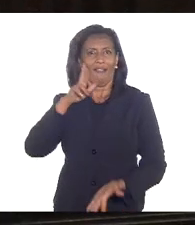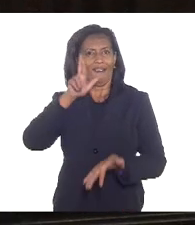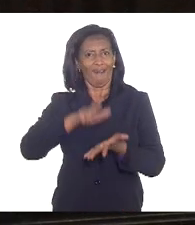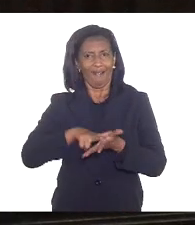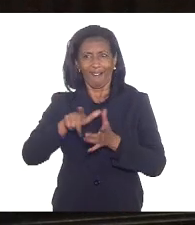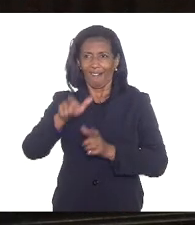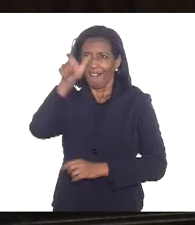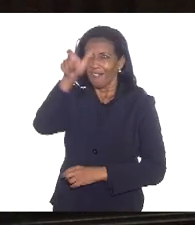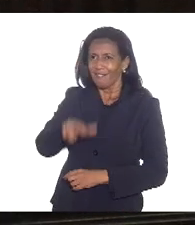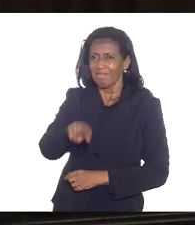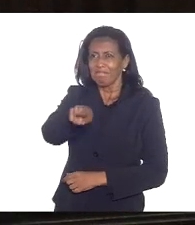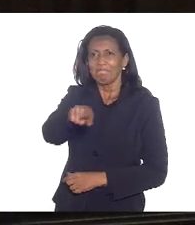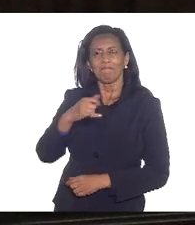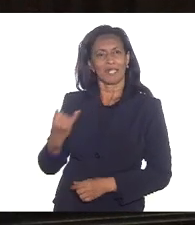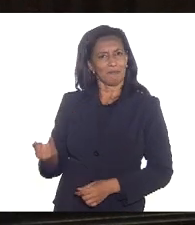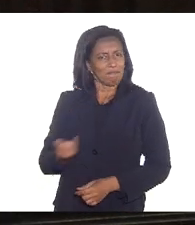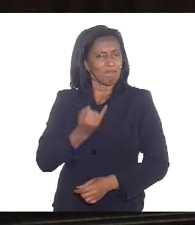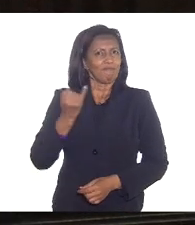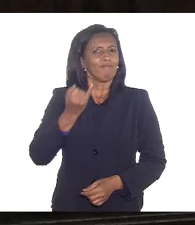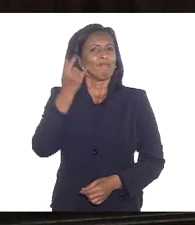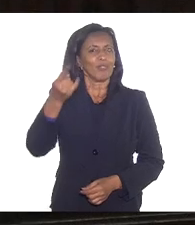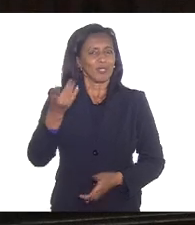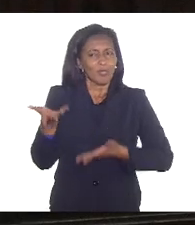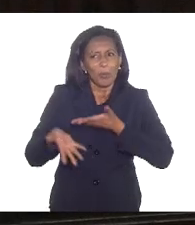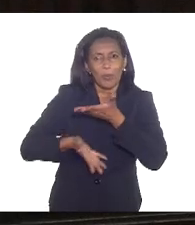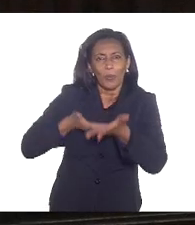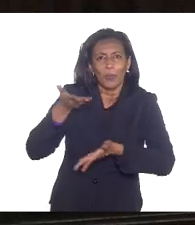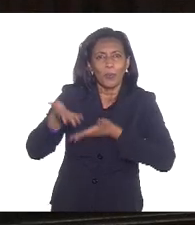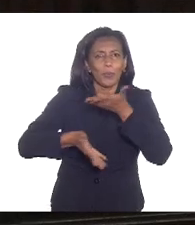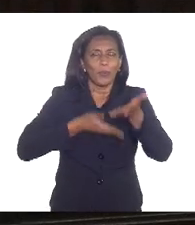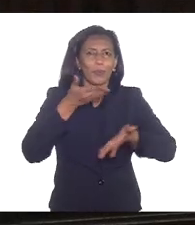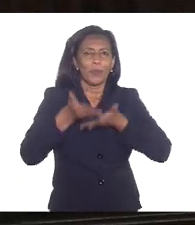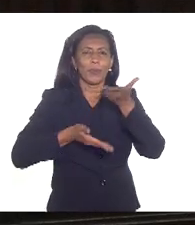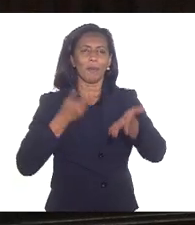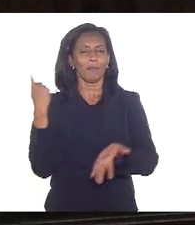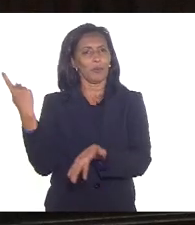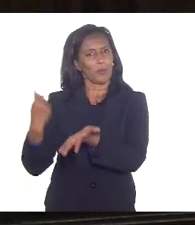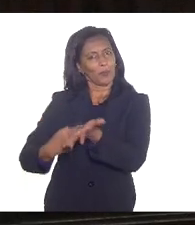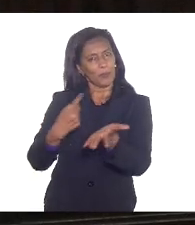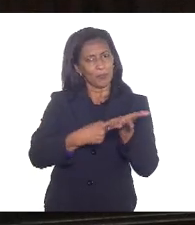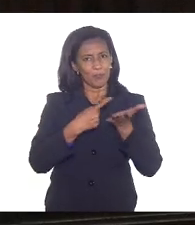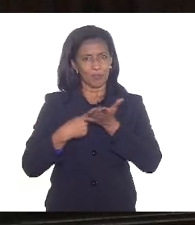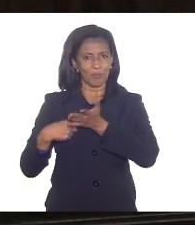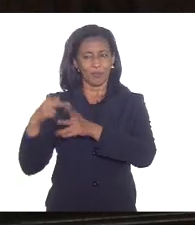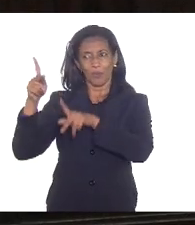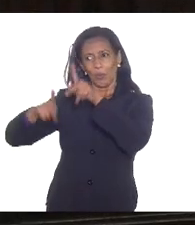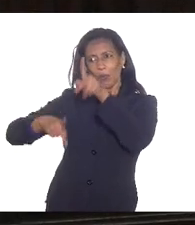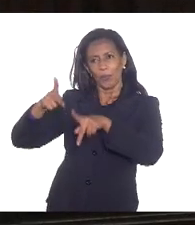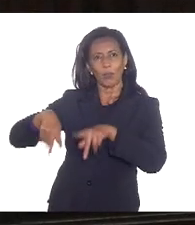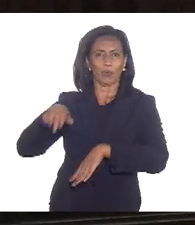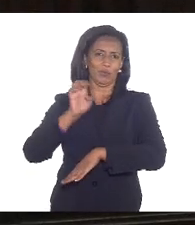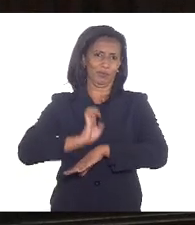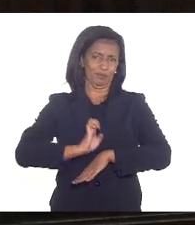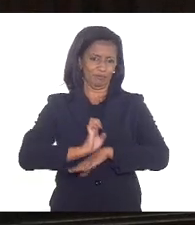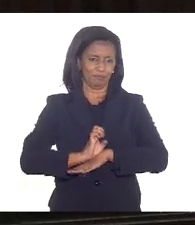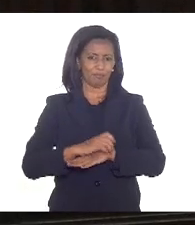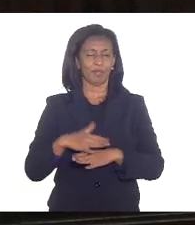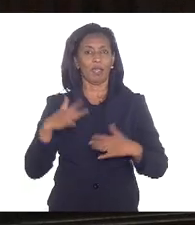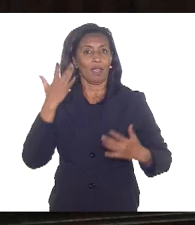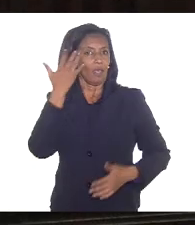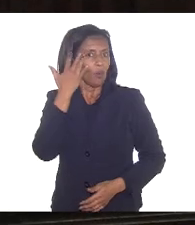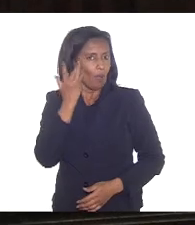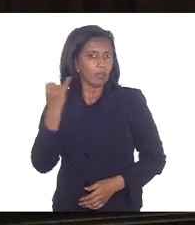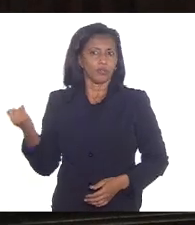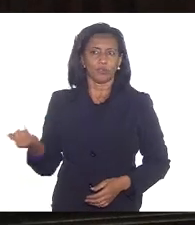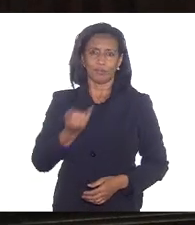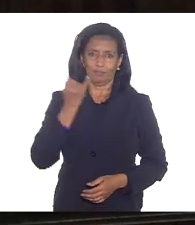reconhecimento pelo papel importante pela e pelo compromisso com o povo do nosso Estado acho que é